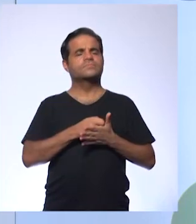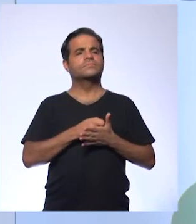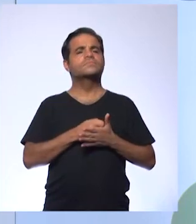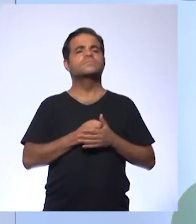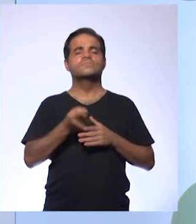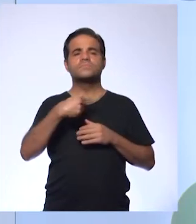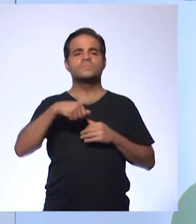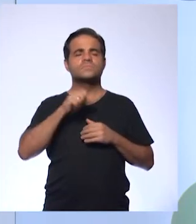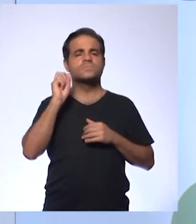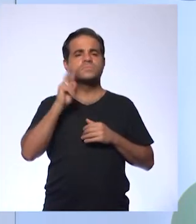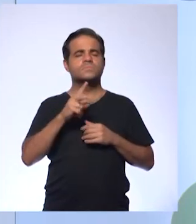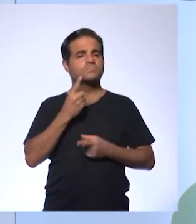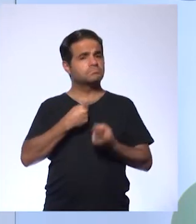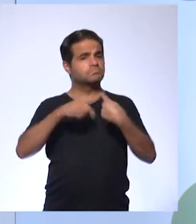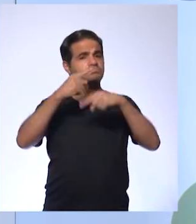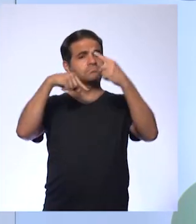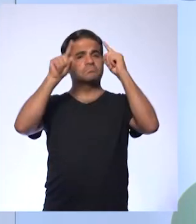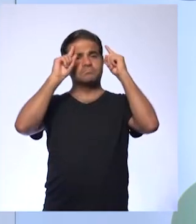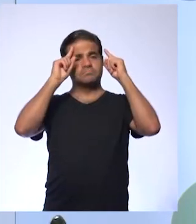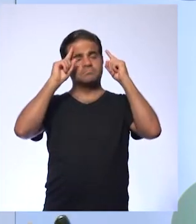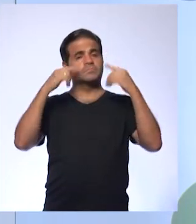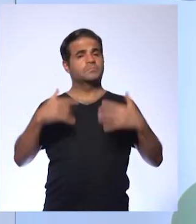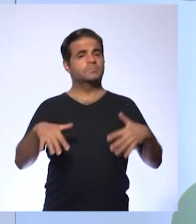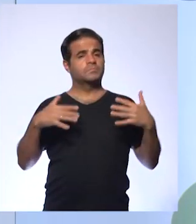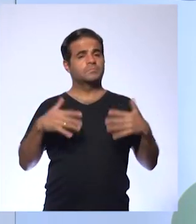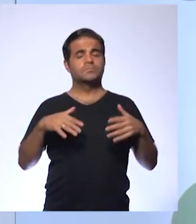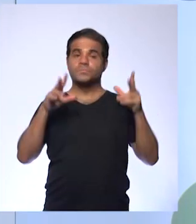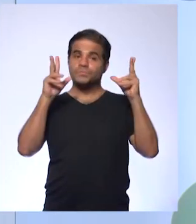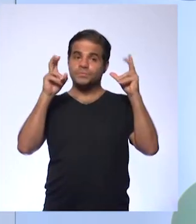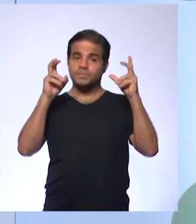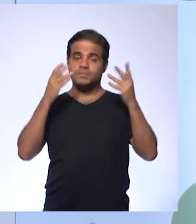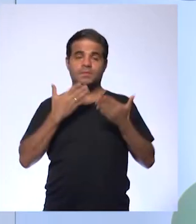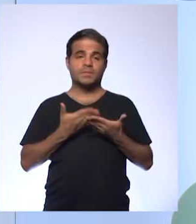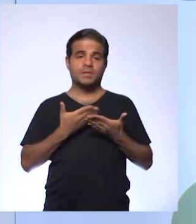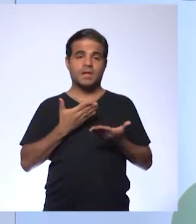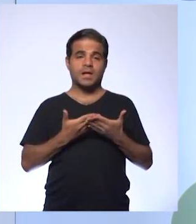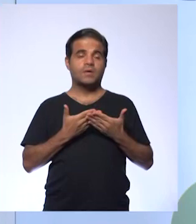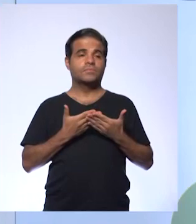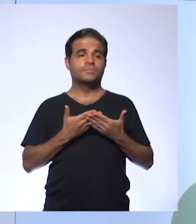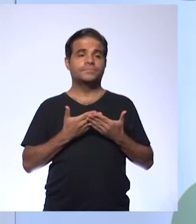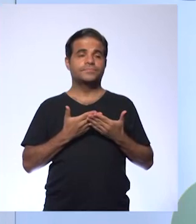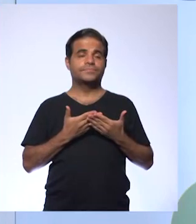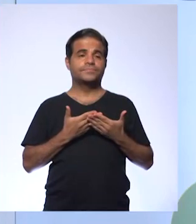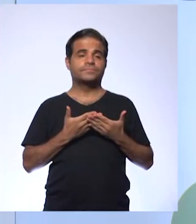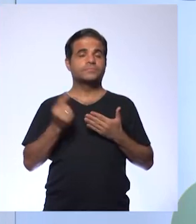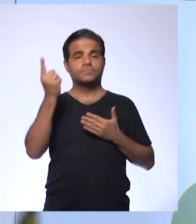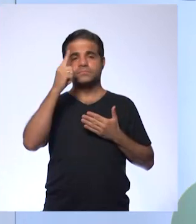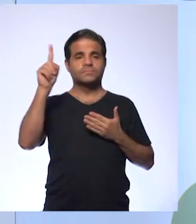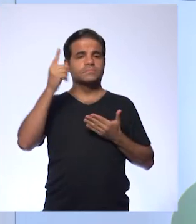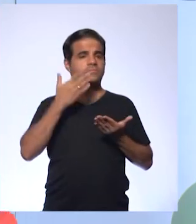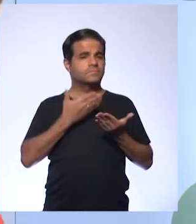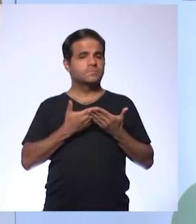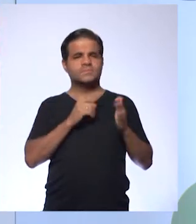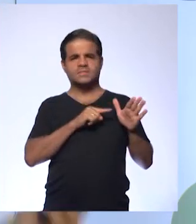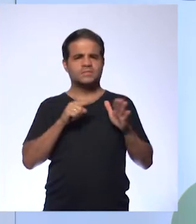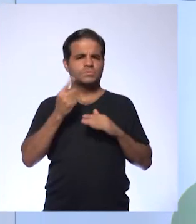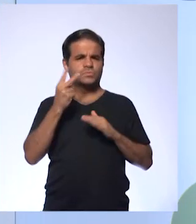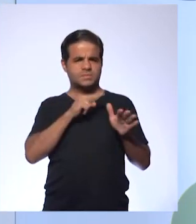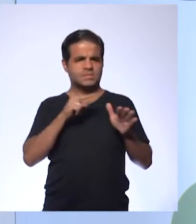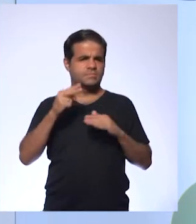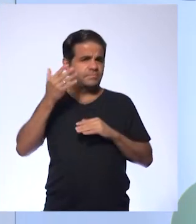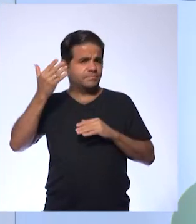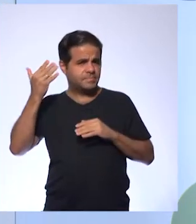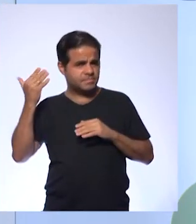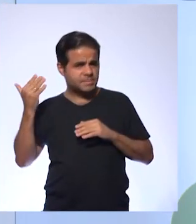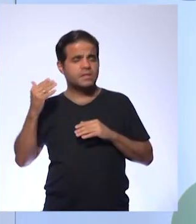viu também sobre a superação, que também, já que o tema da aula da última semana, né, há 2 semanas